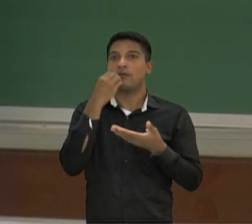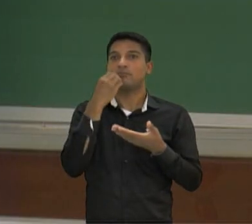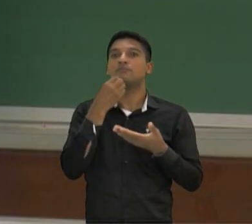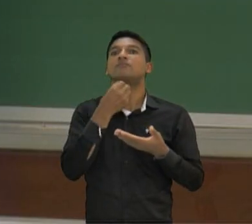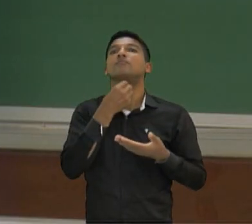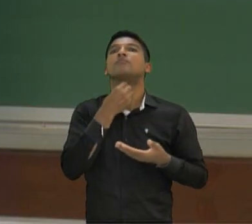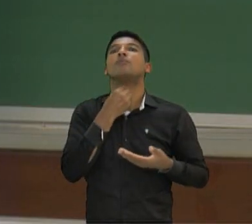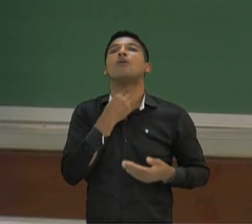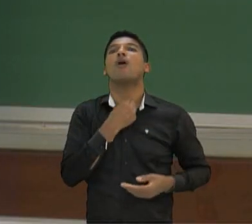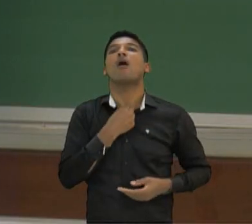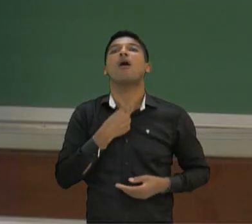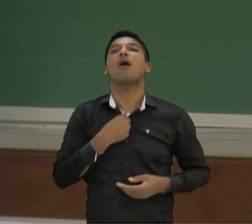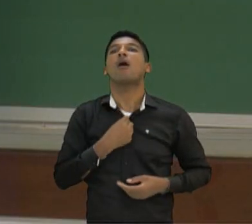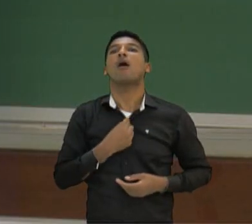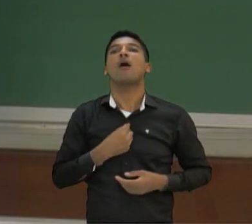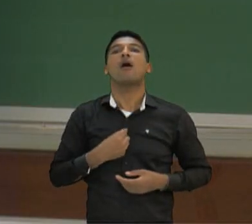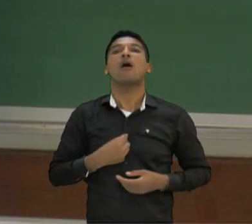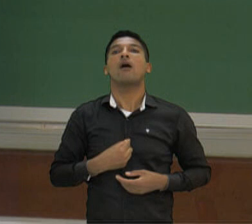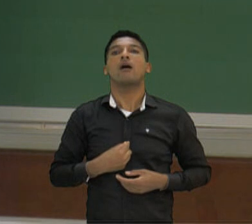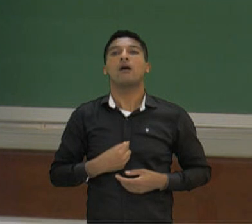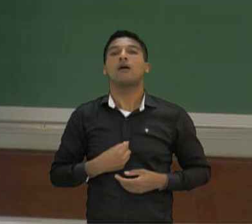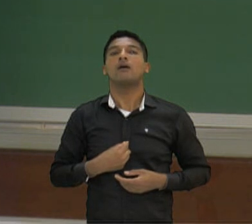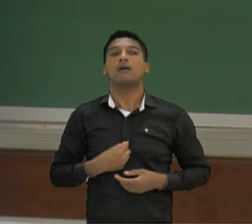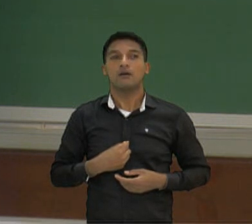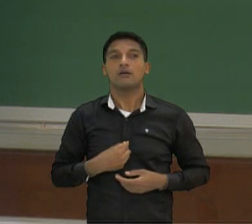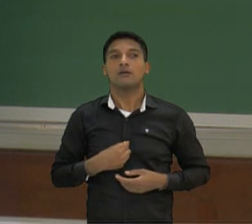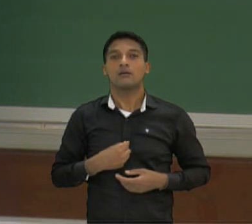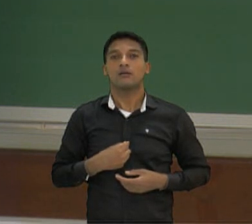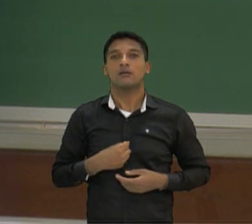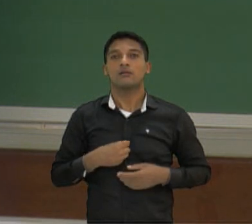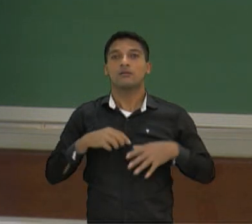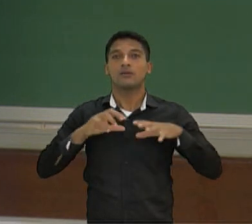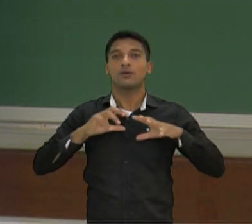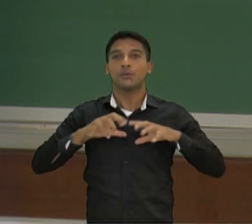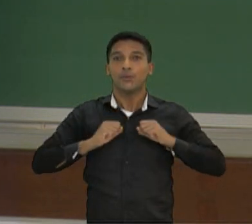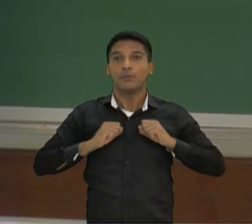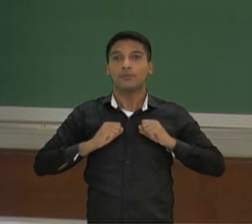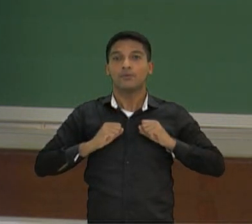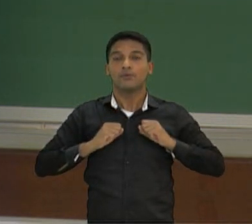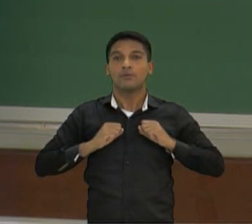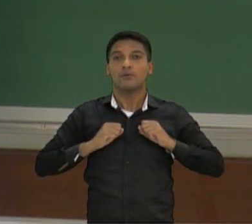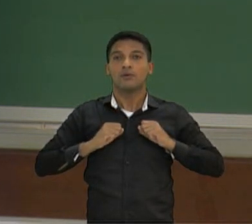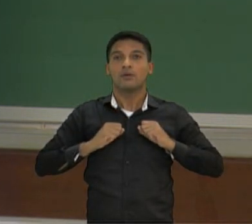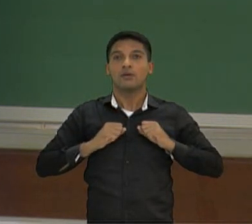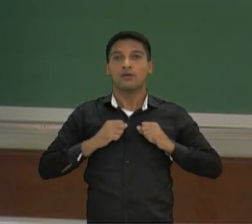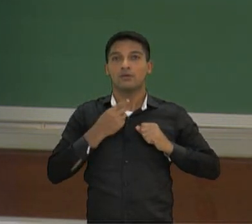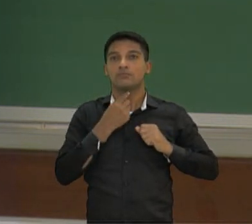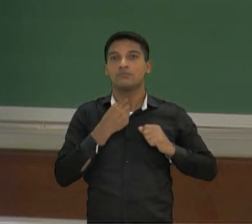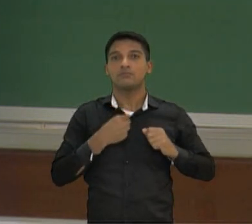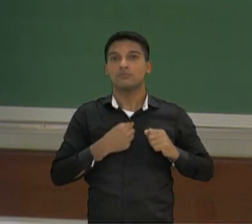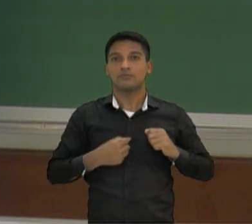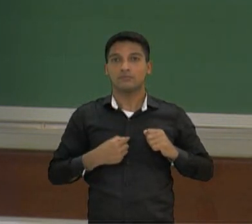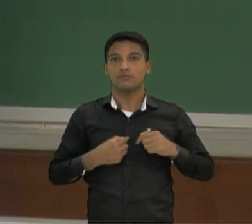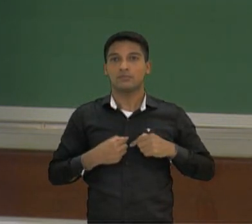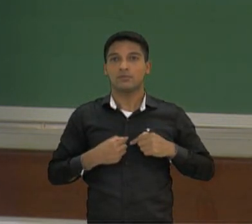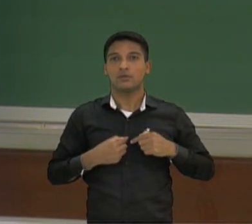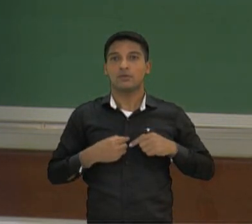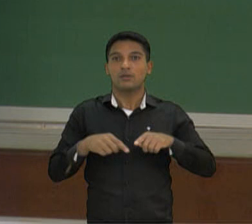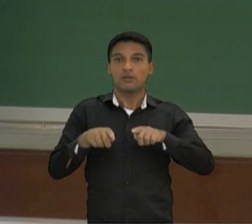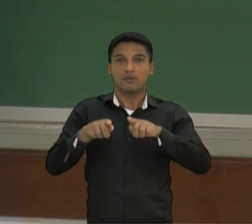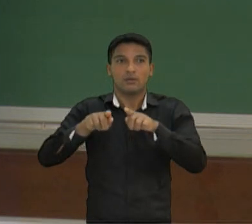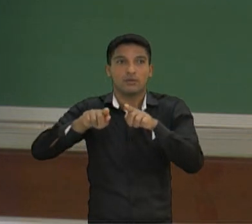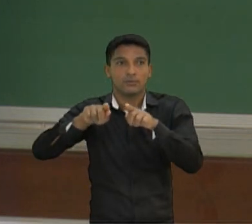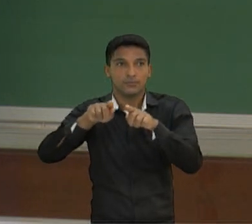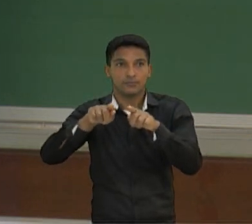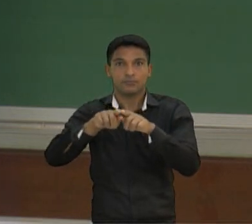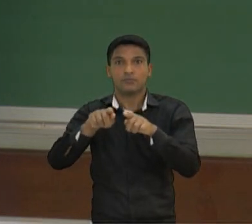Tá? Então, o material digerido vai fazer parte da constituição do nosso corpo, tá? Proteínas vai ser mais relacionada à parte estrutural